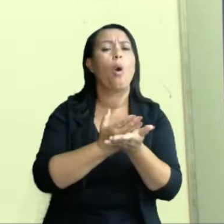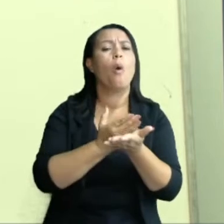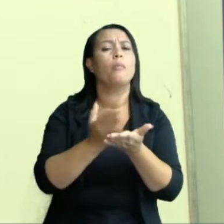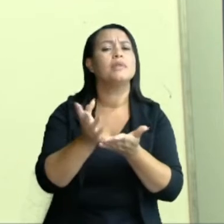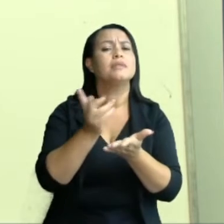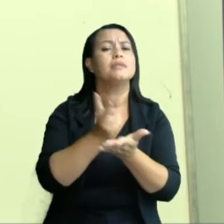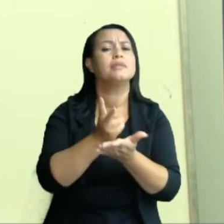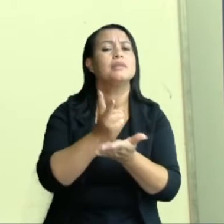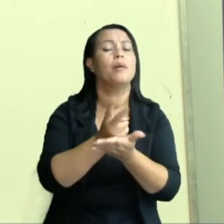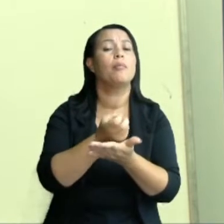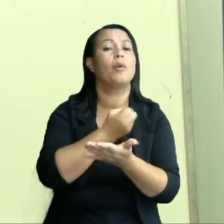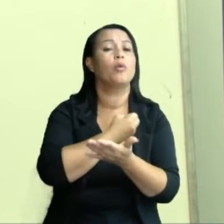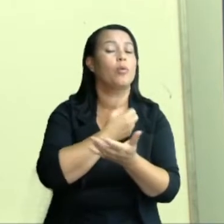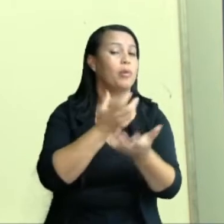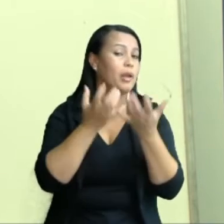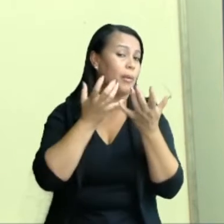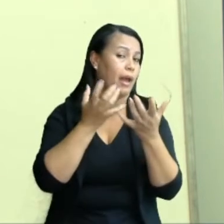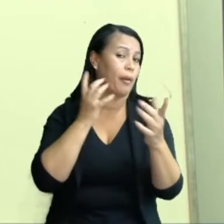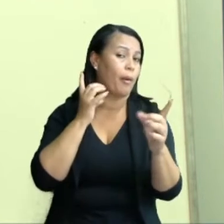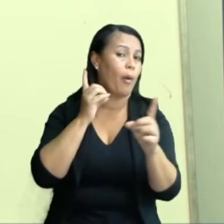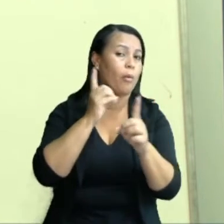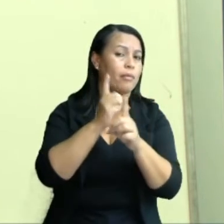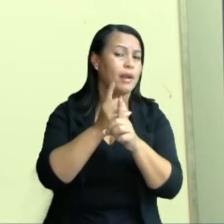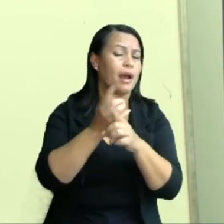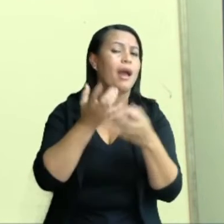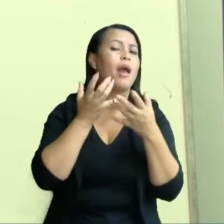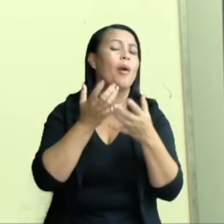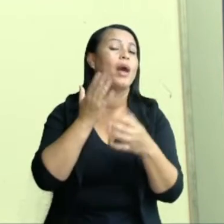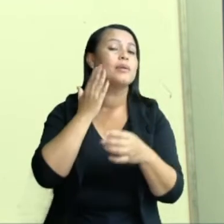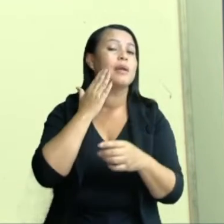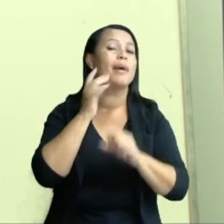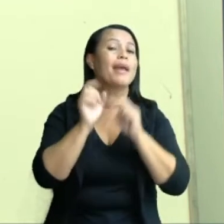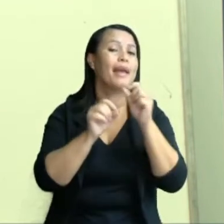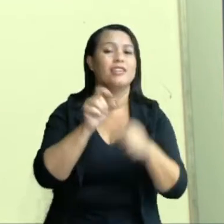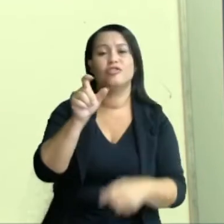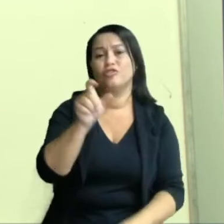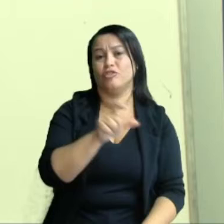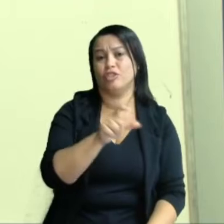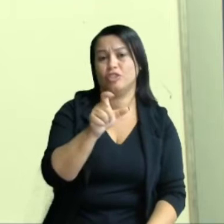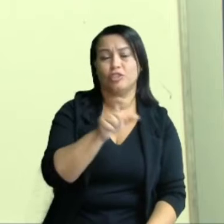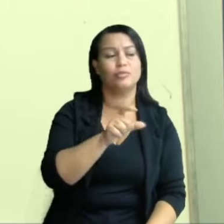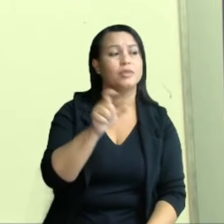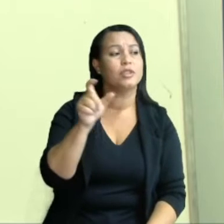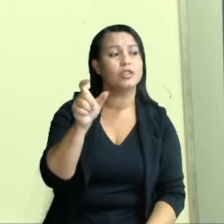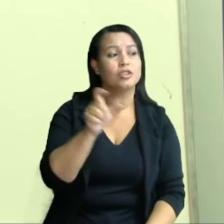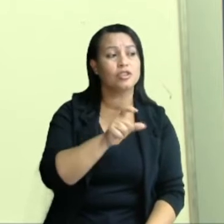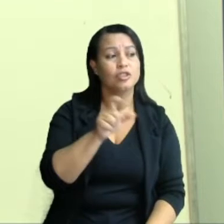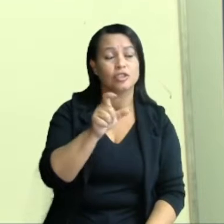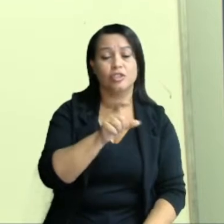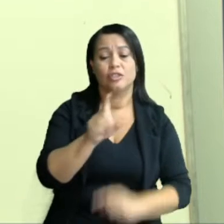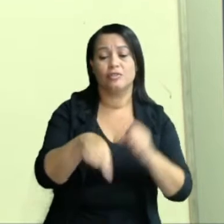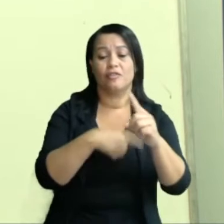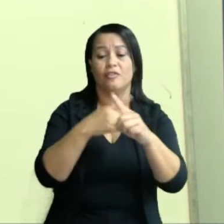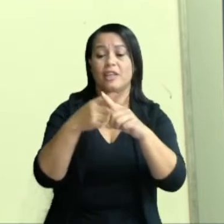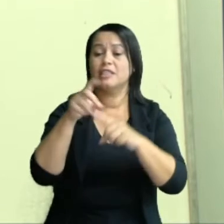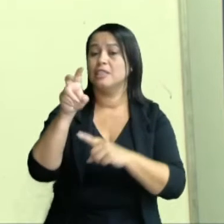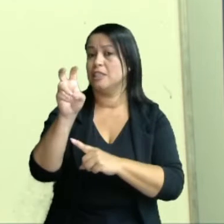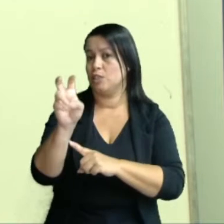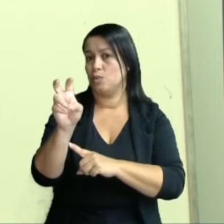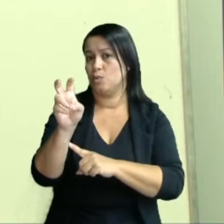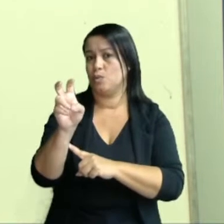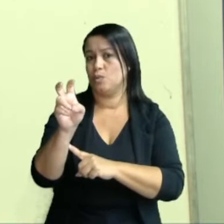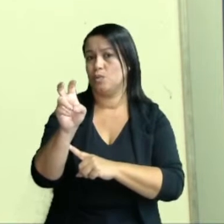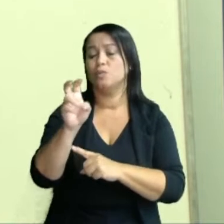começar pelo número que eu quero descobrir. Quem é que eu quero descobrir? X. X vezes 5,